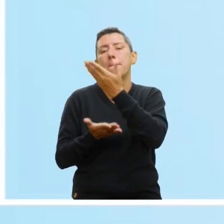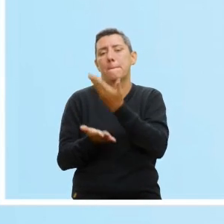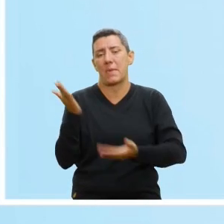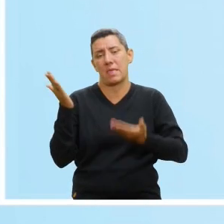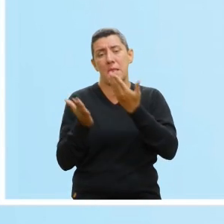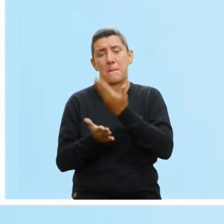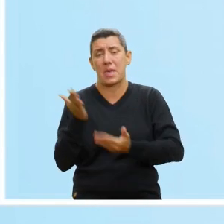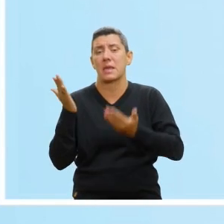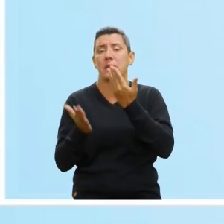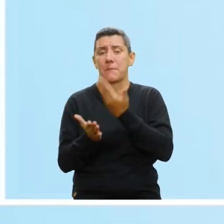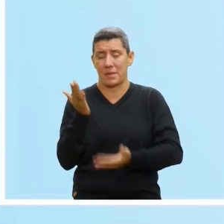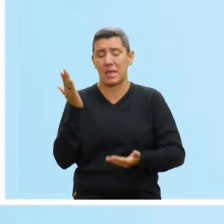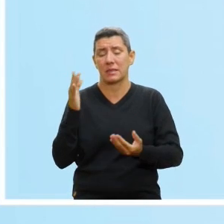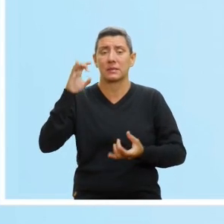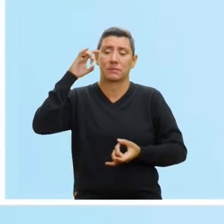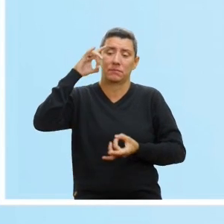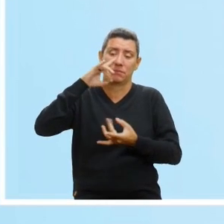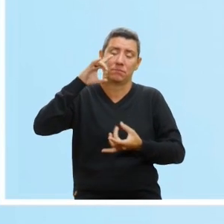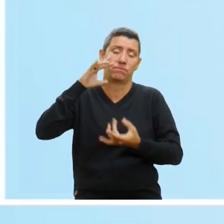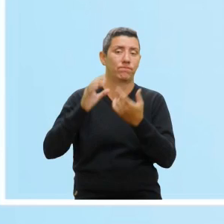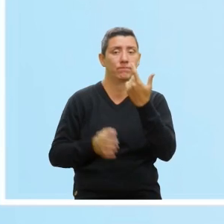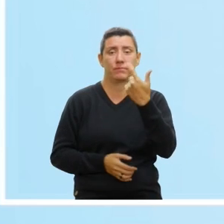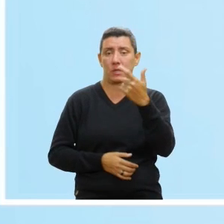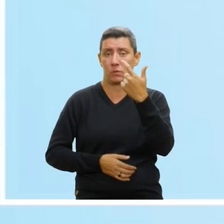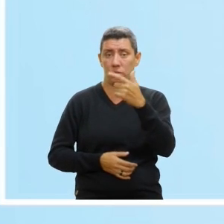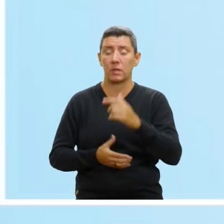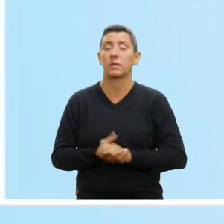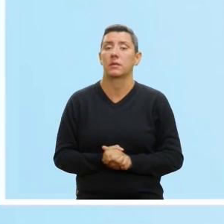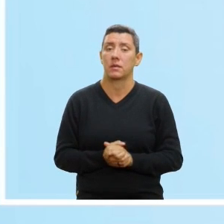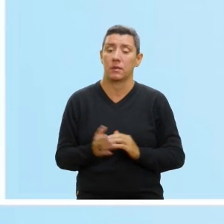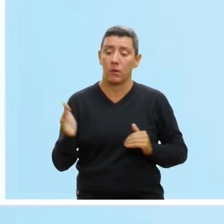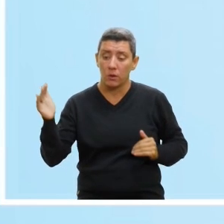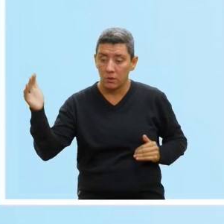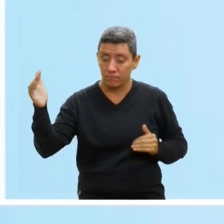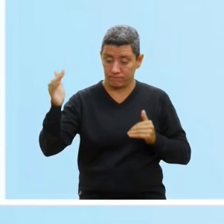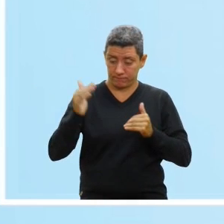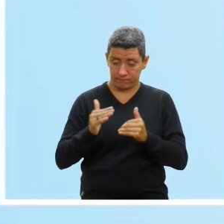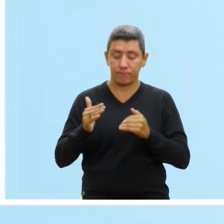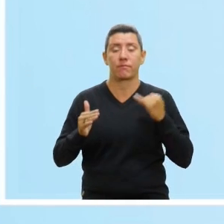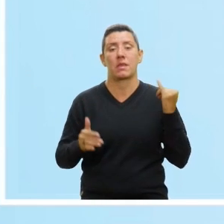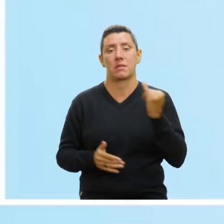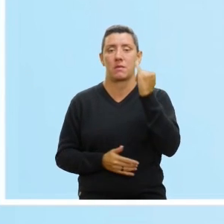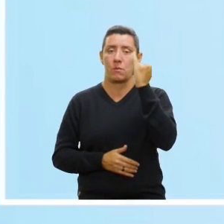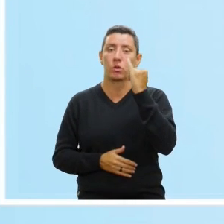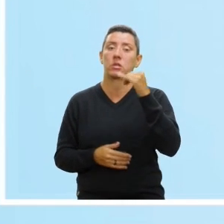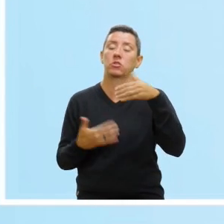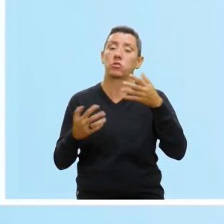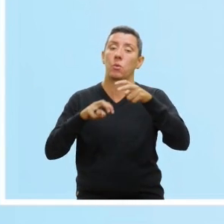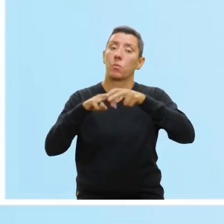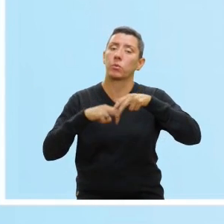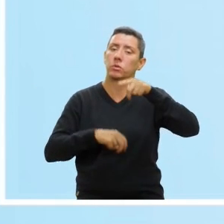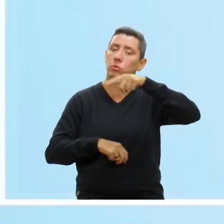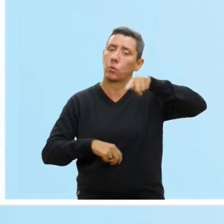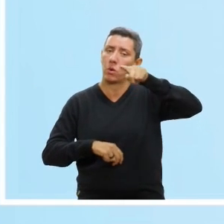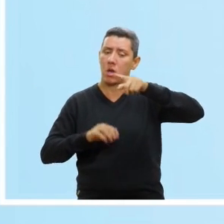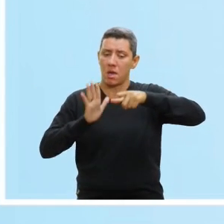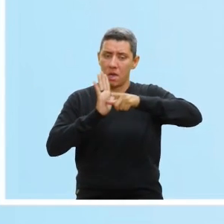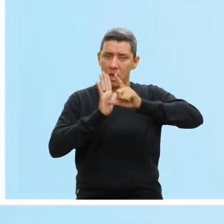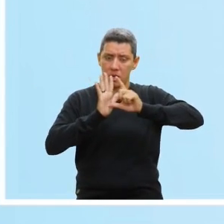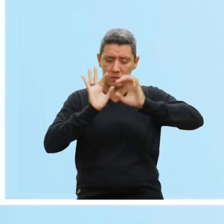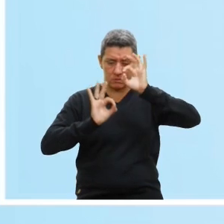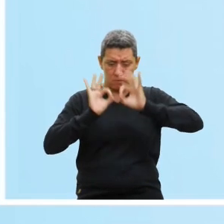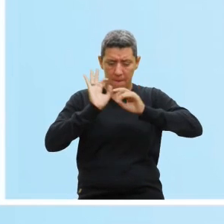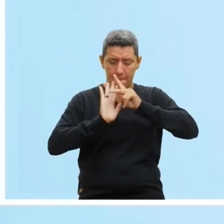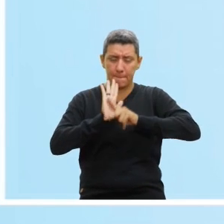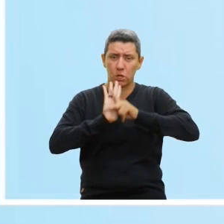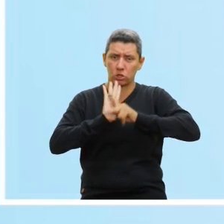Então, a atenuação da fibra é sempre importante. Quando a gente vai fazer um projeto, vai conversar com um